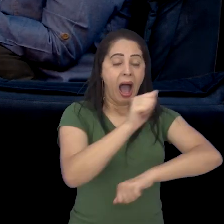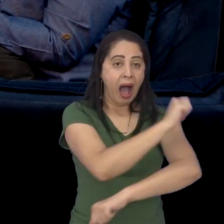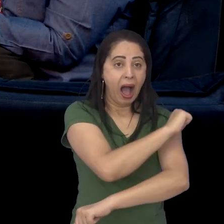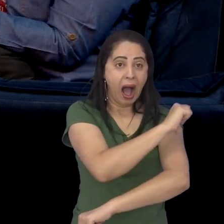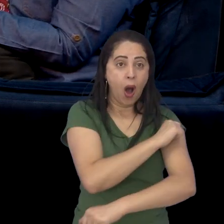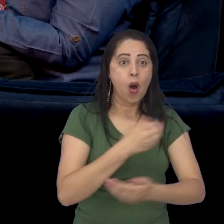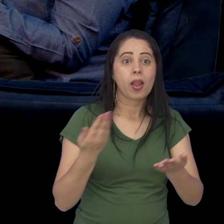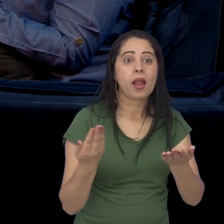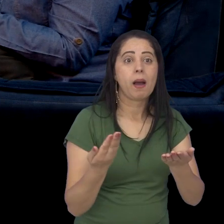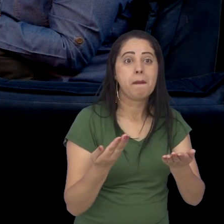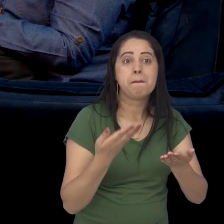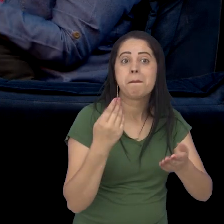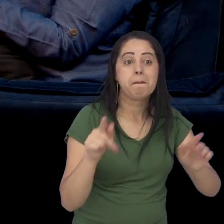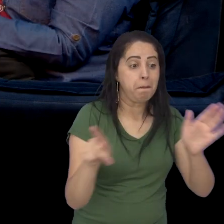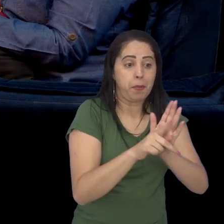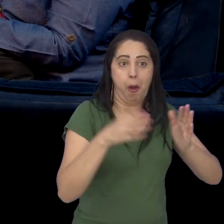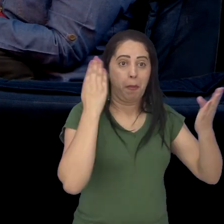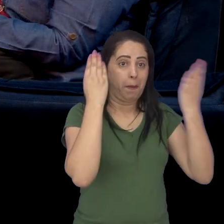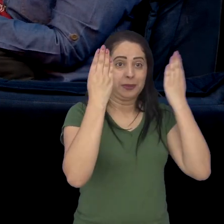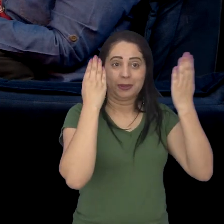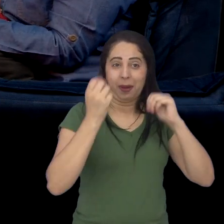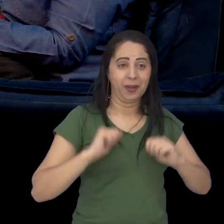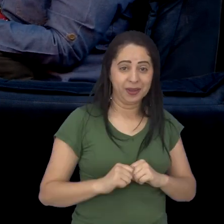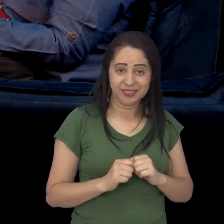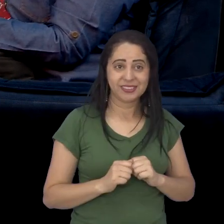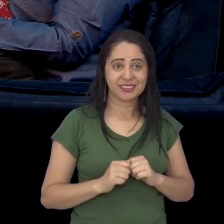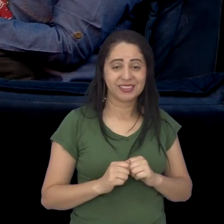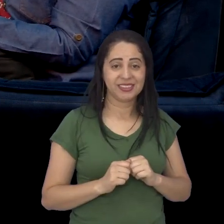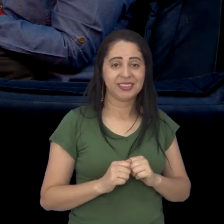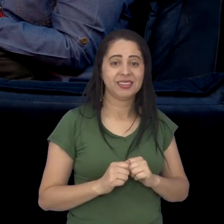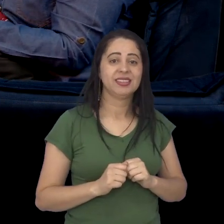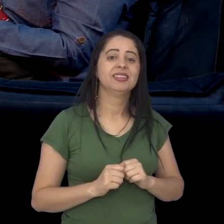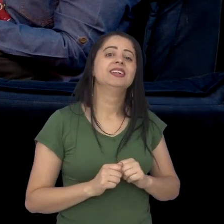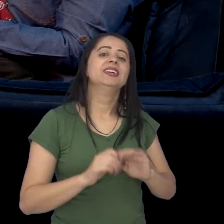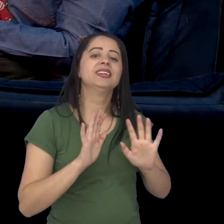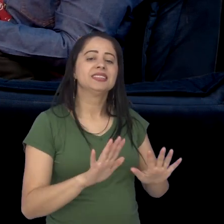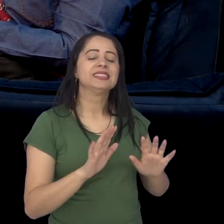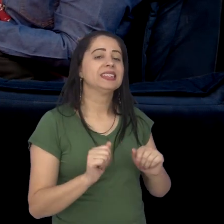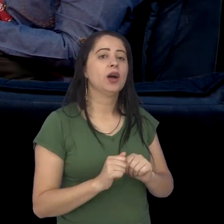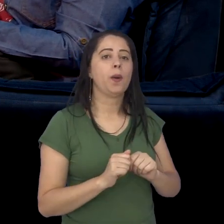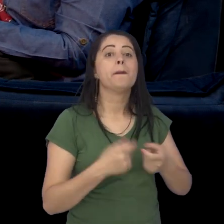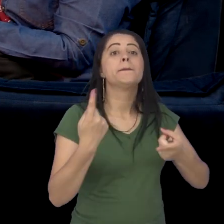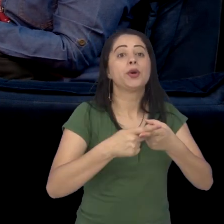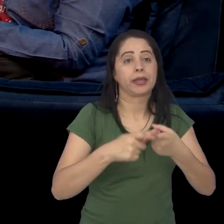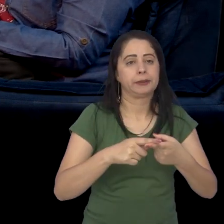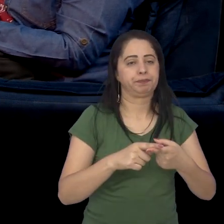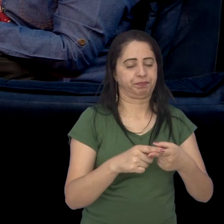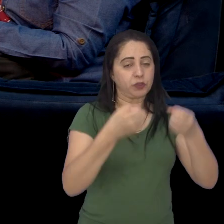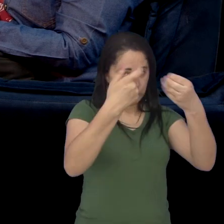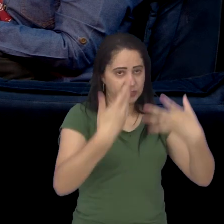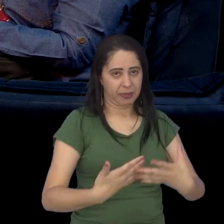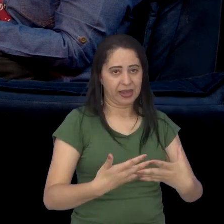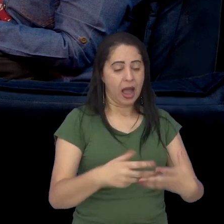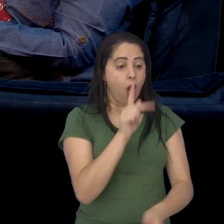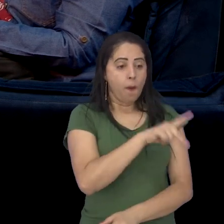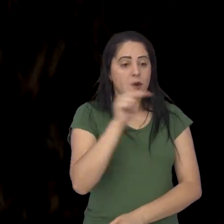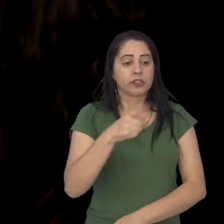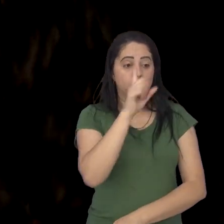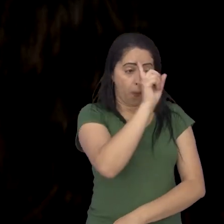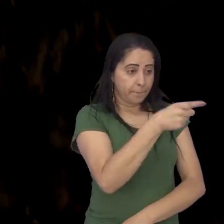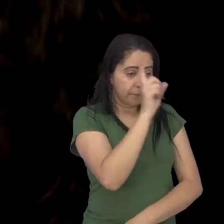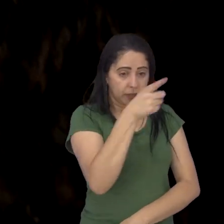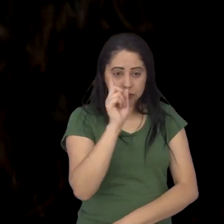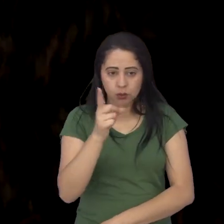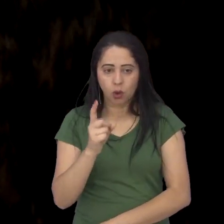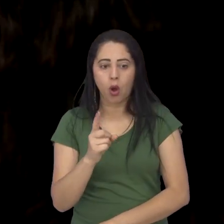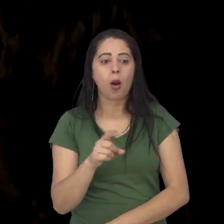aula de psicologia, o professor tinha pedido para as pessoas saírem, pegar qualquer coisa, levar para a sala e depois explicar